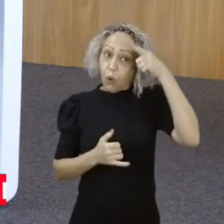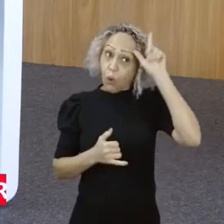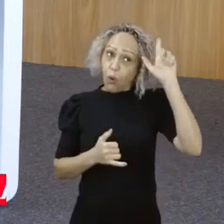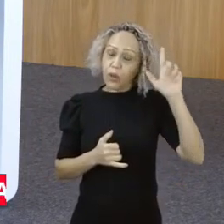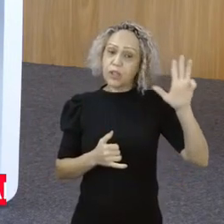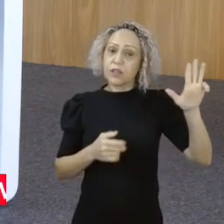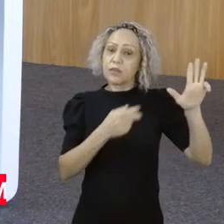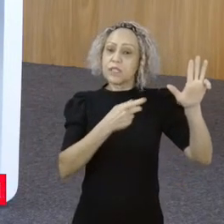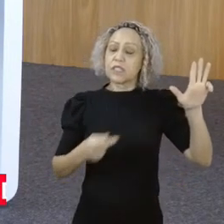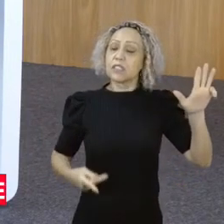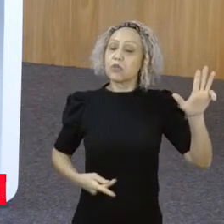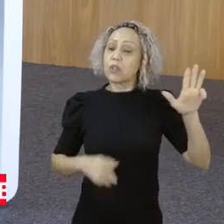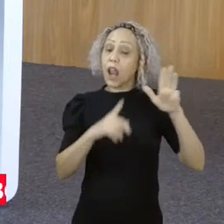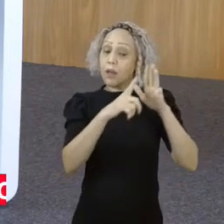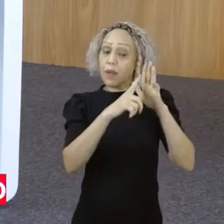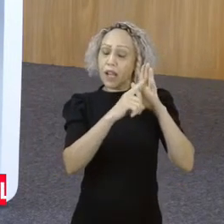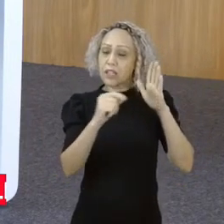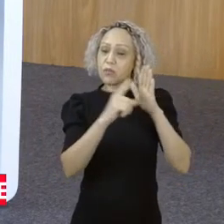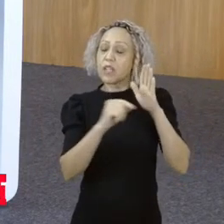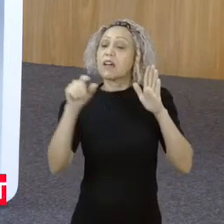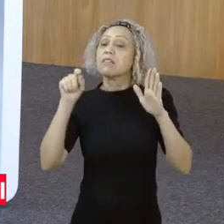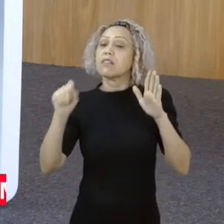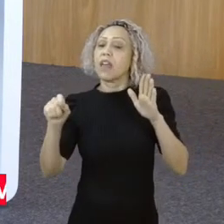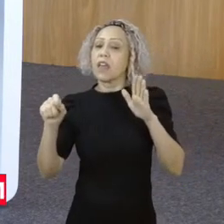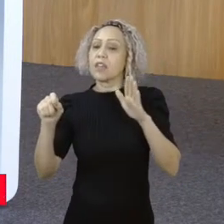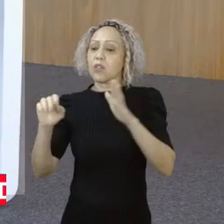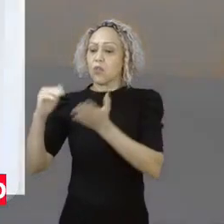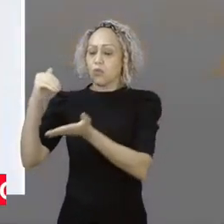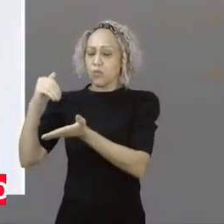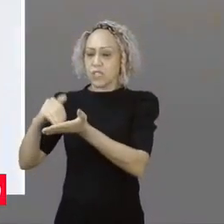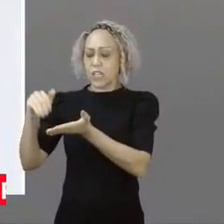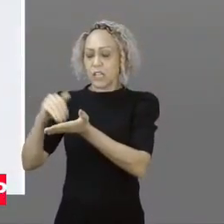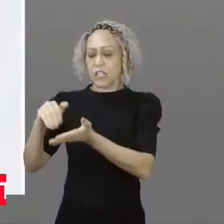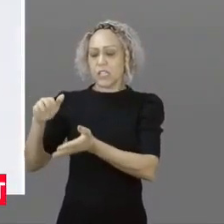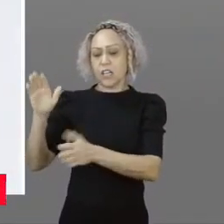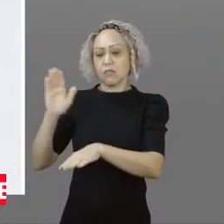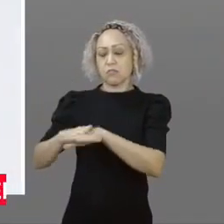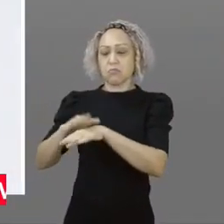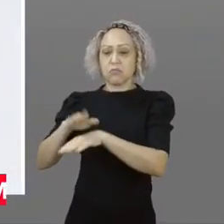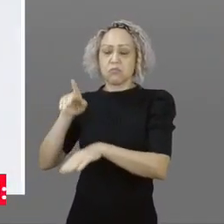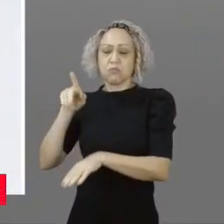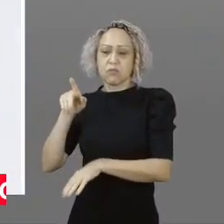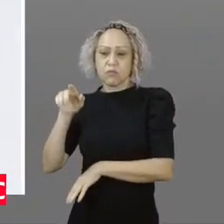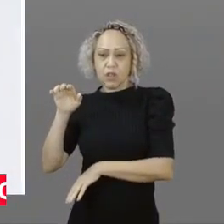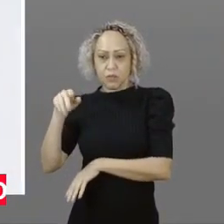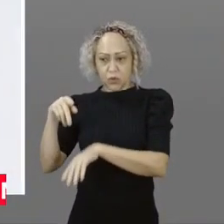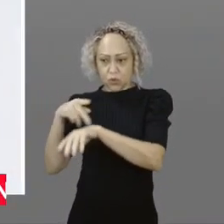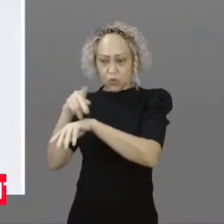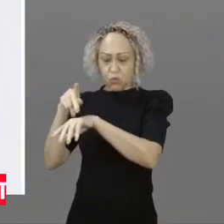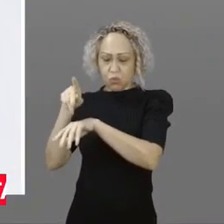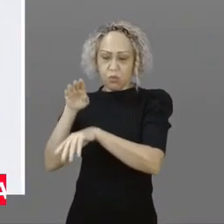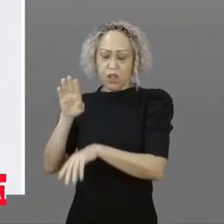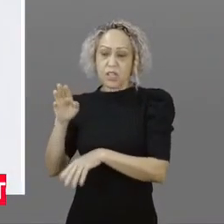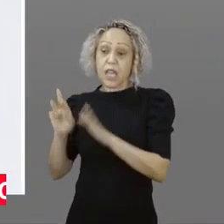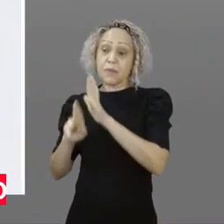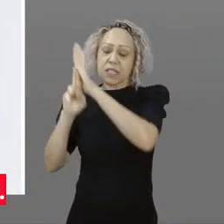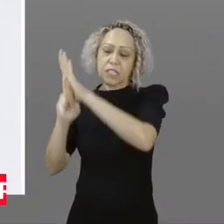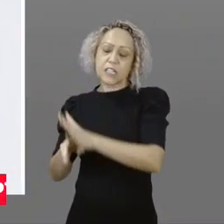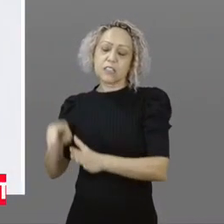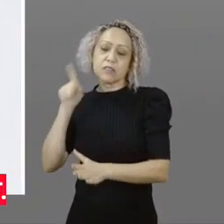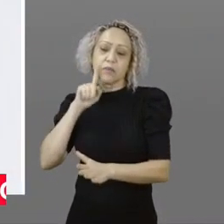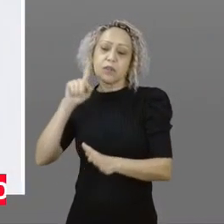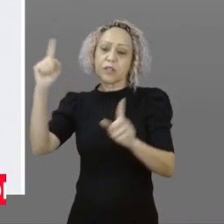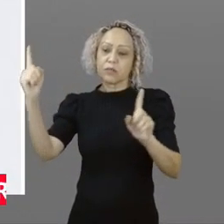Na reunião foram abordados os principais temas da agenda bilateral e internacional, em especial, em particular, a